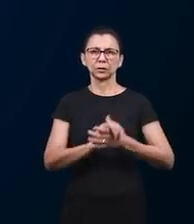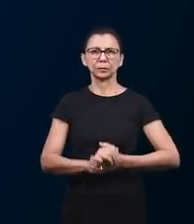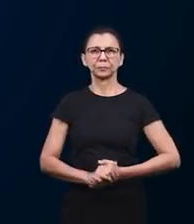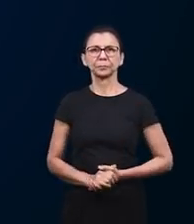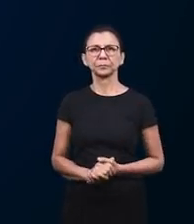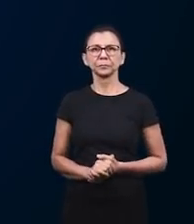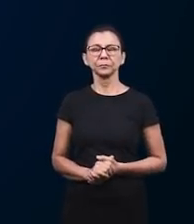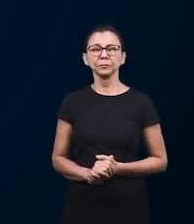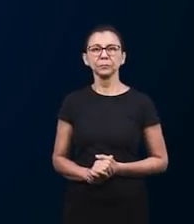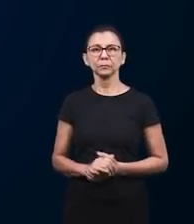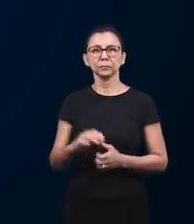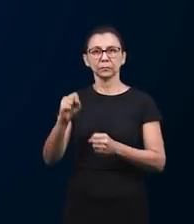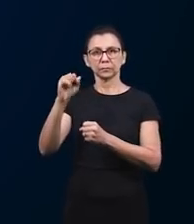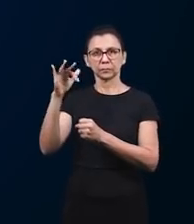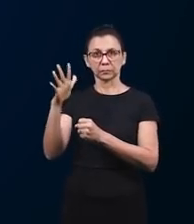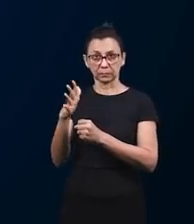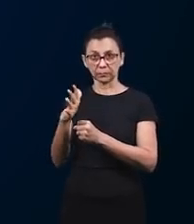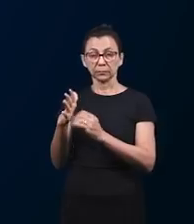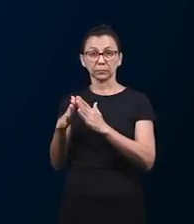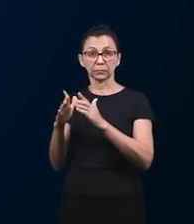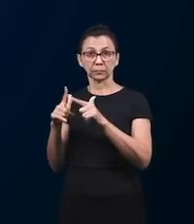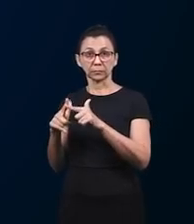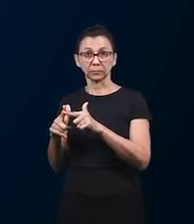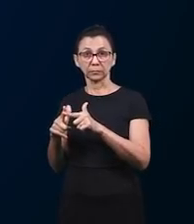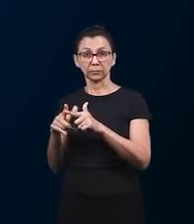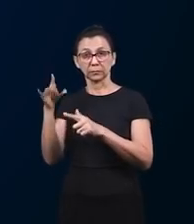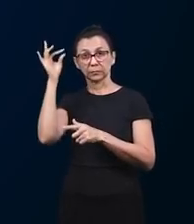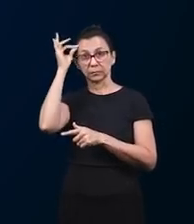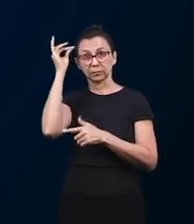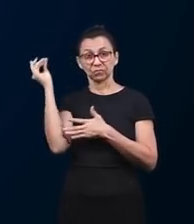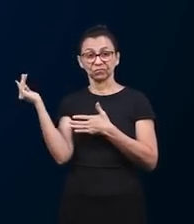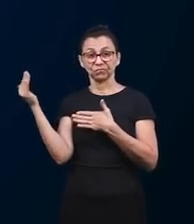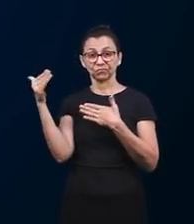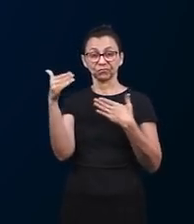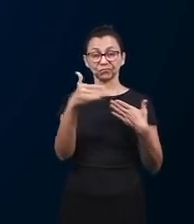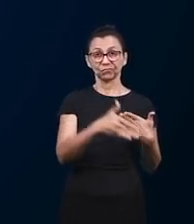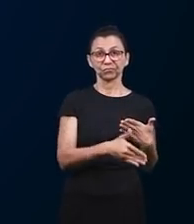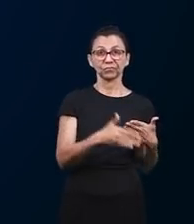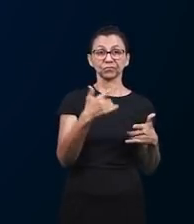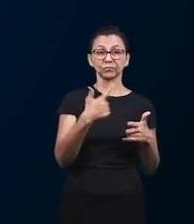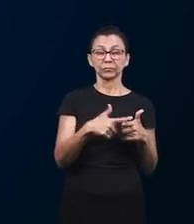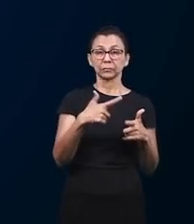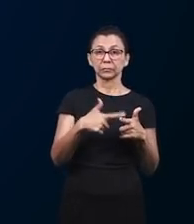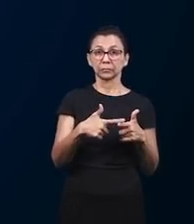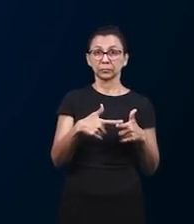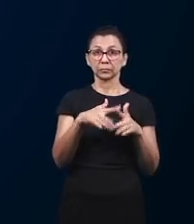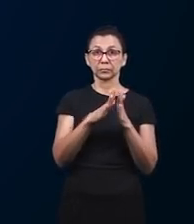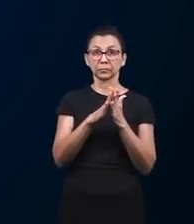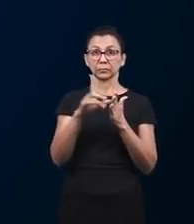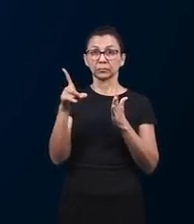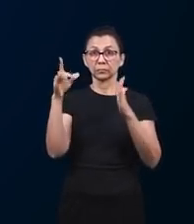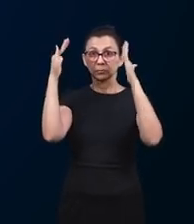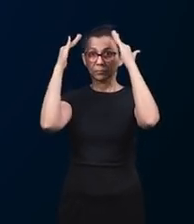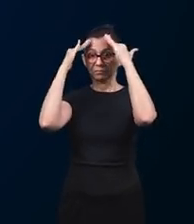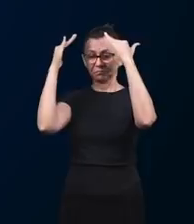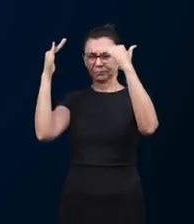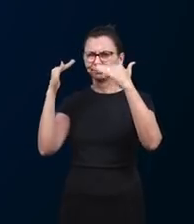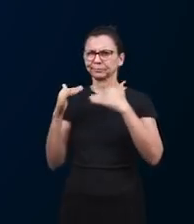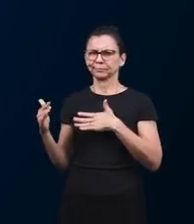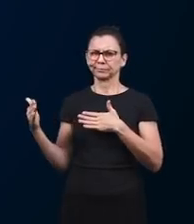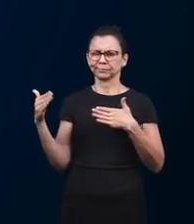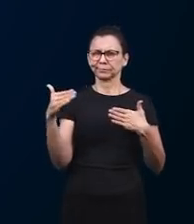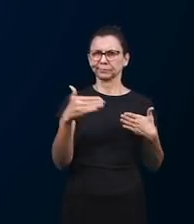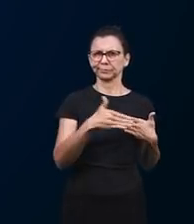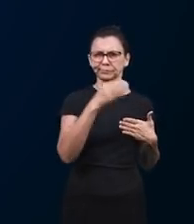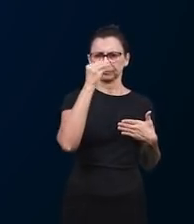a igreja de Sardes a uma decadência espiritual foi o desvio da palavra. E nós bem